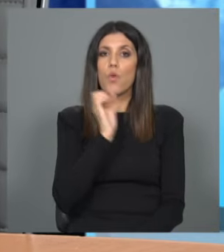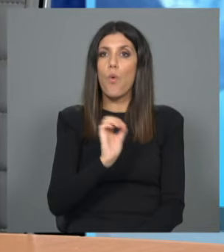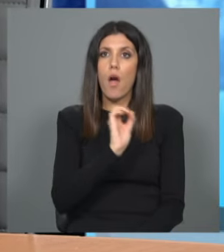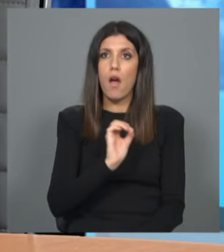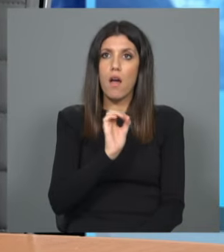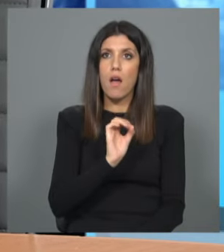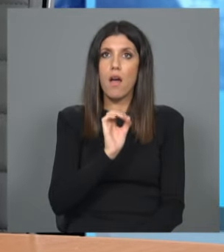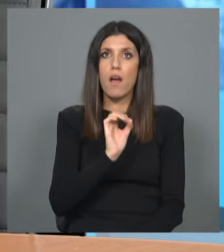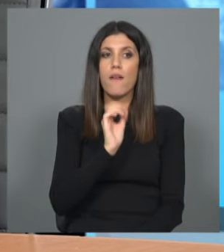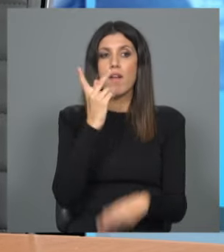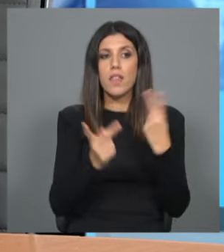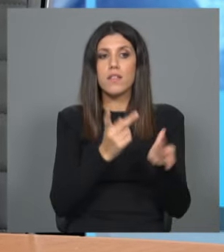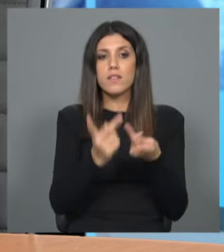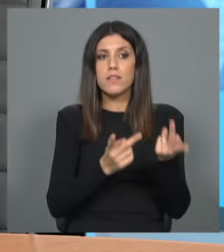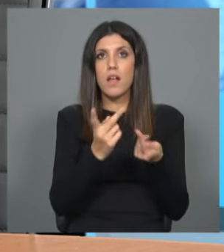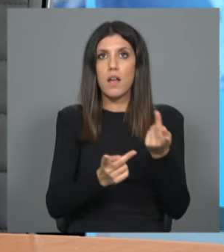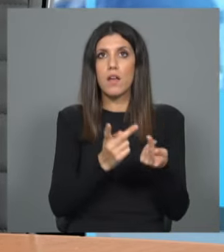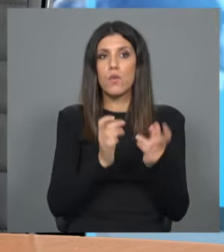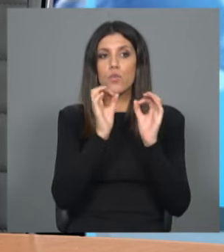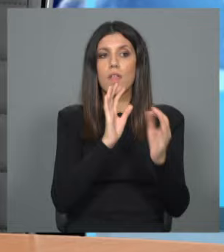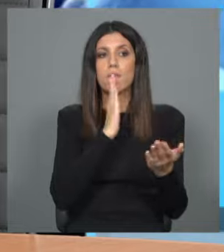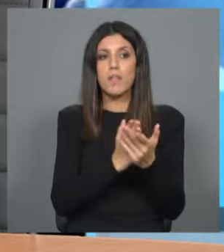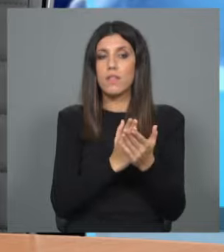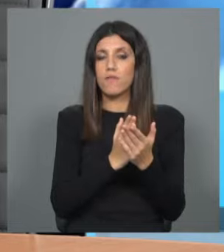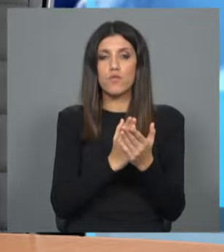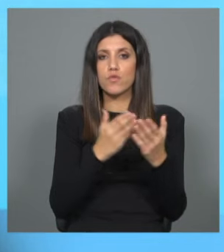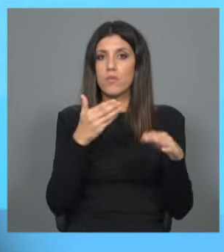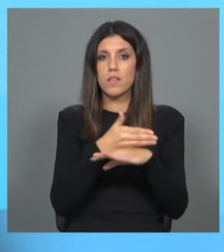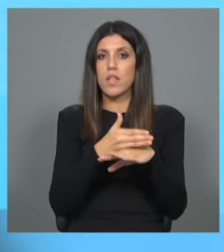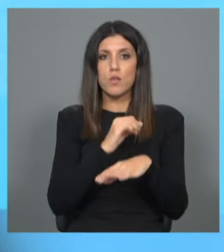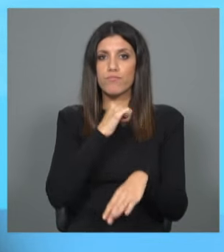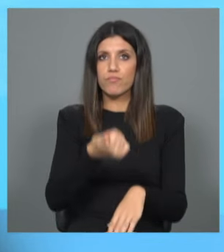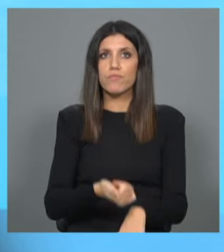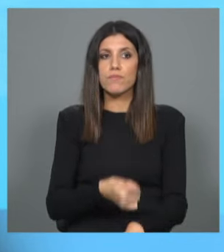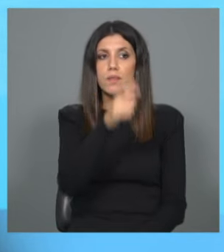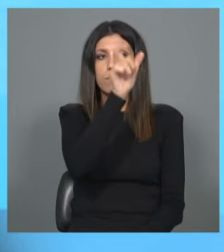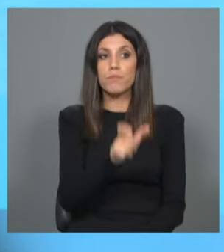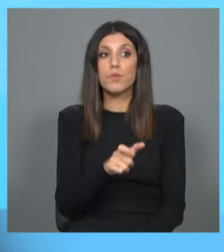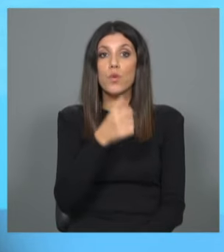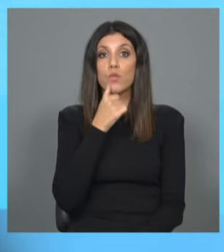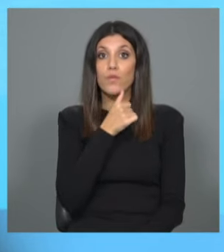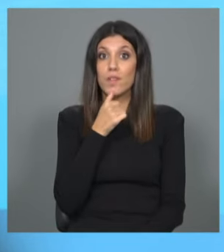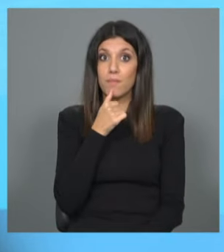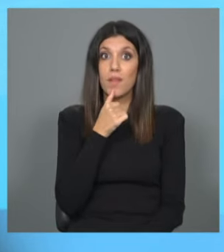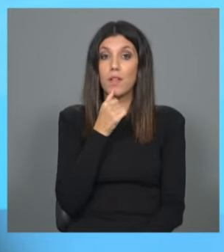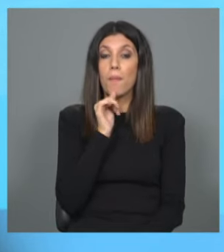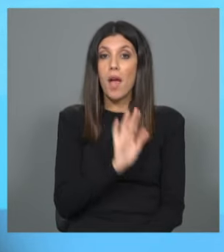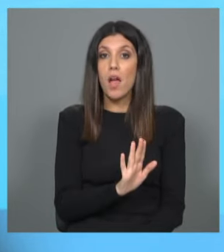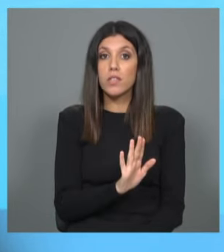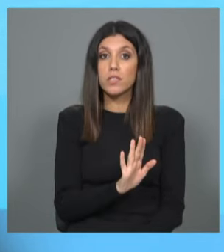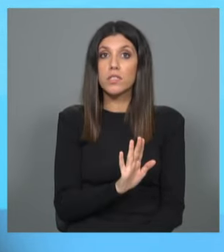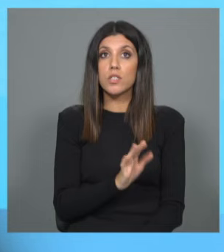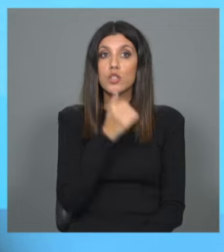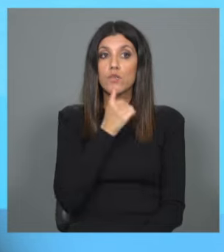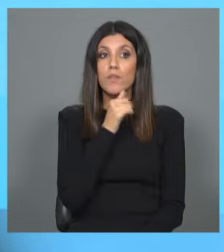garantido uma avaliação por cuidados paliativos. Portanto, temos uma pessoa com sofrimento intenso, mas que esse